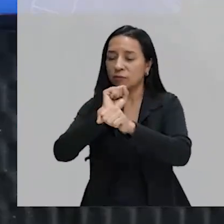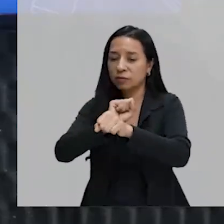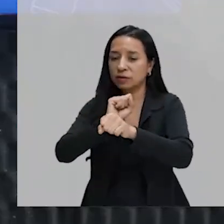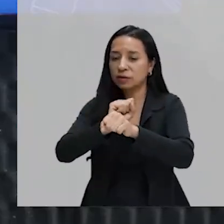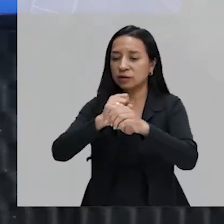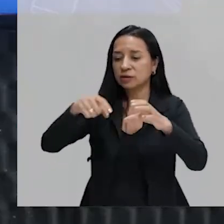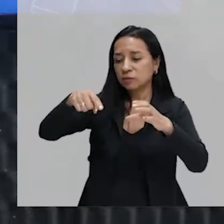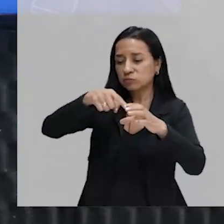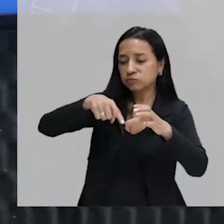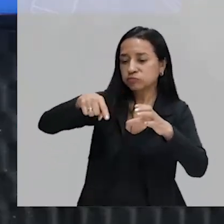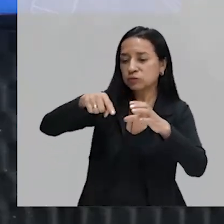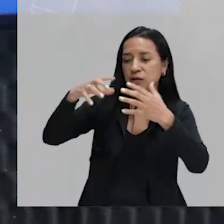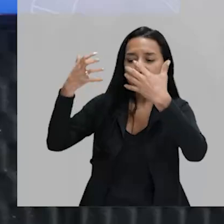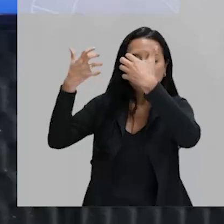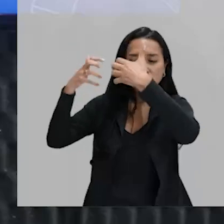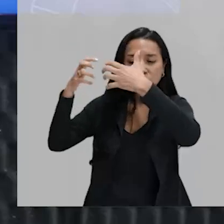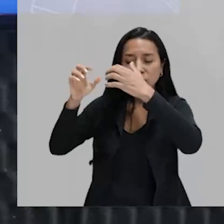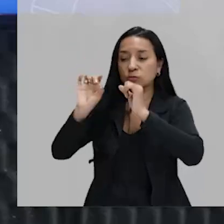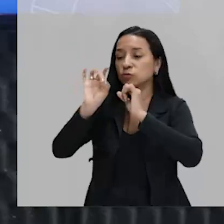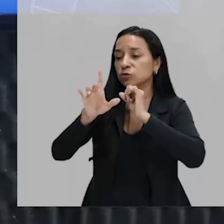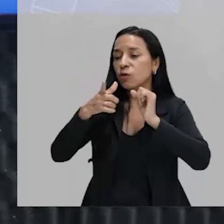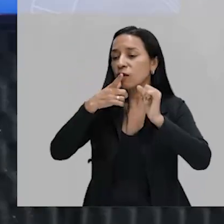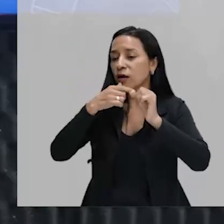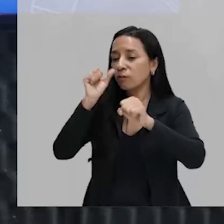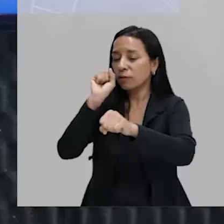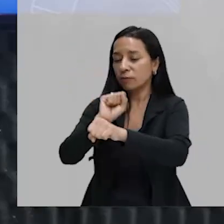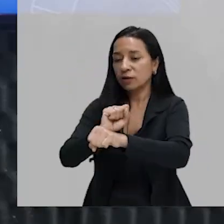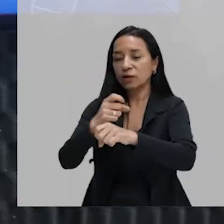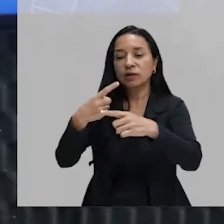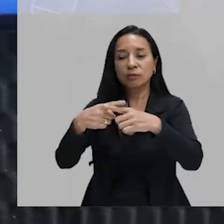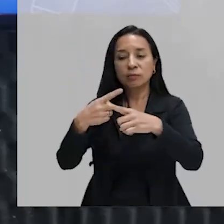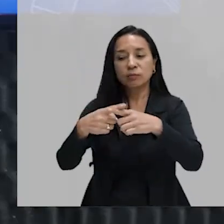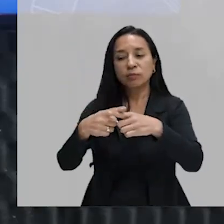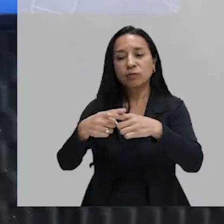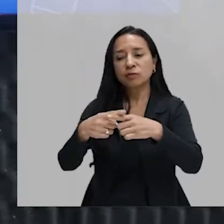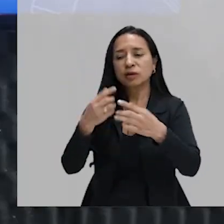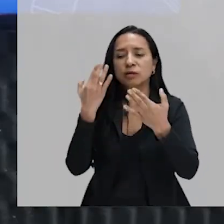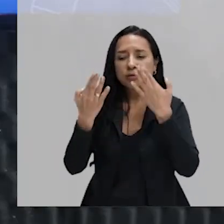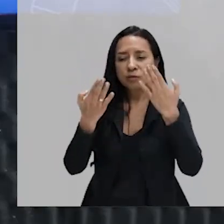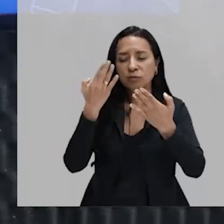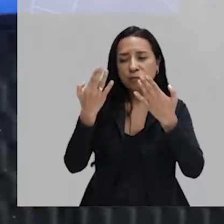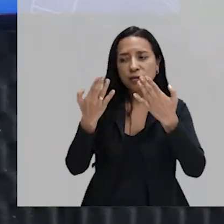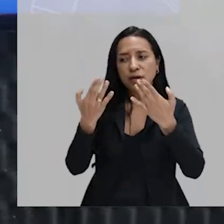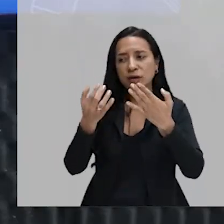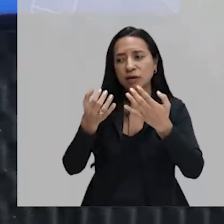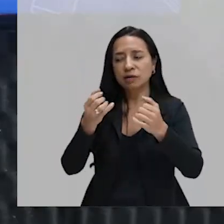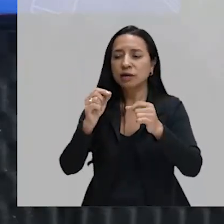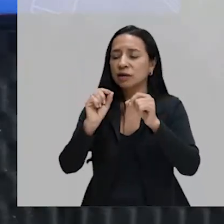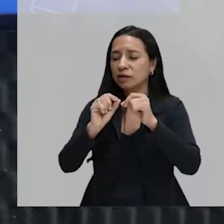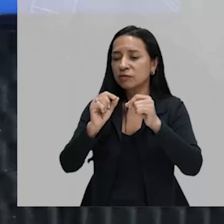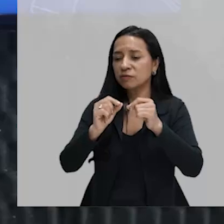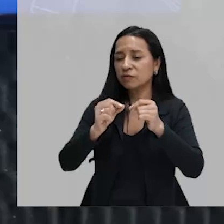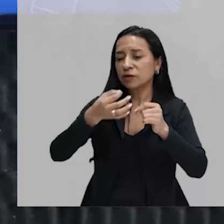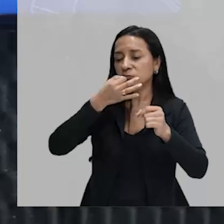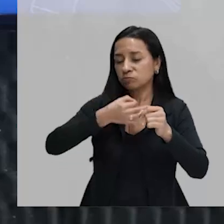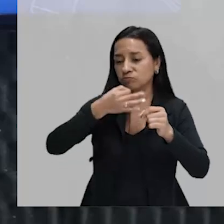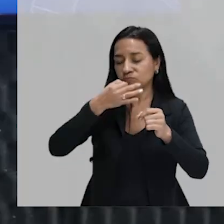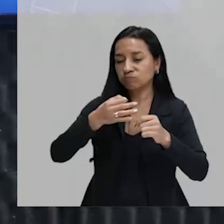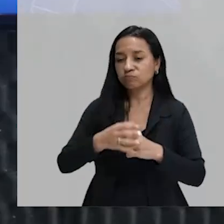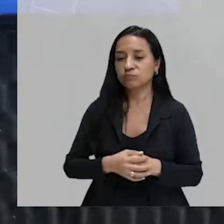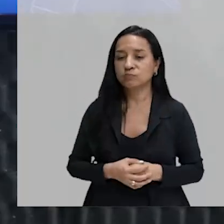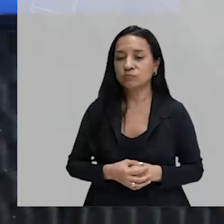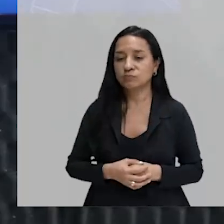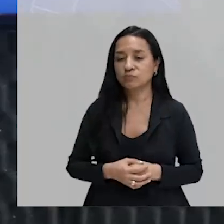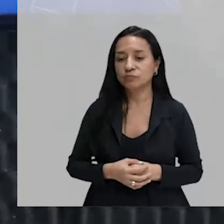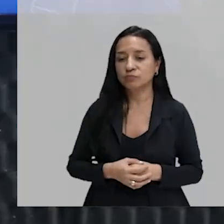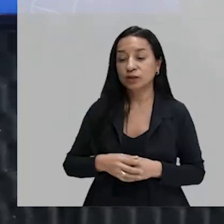cérebro, tem apenas água parada. Por que ele faz essa crítica a ele? Porque ele diz, ó, aqui no meu quintal, ninguém